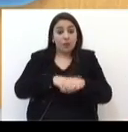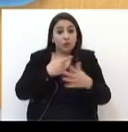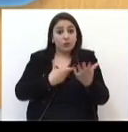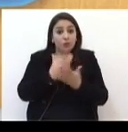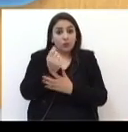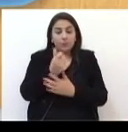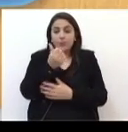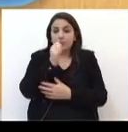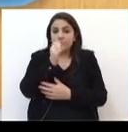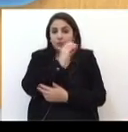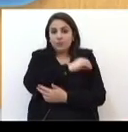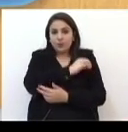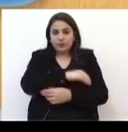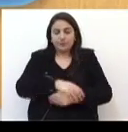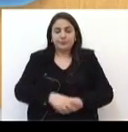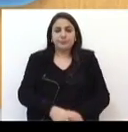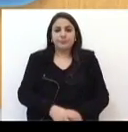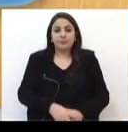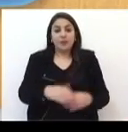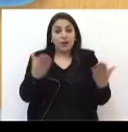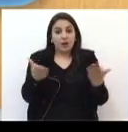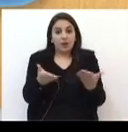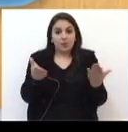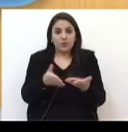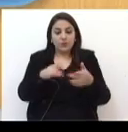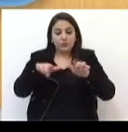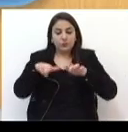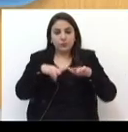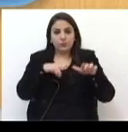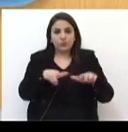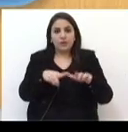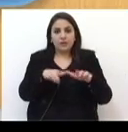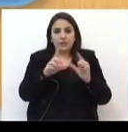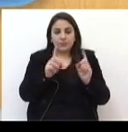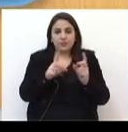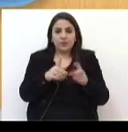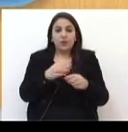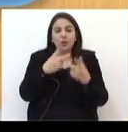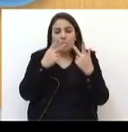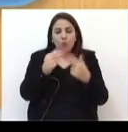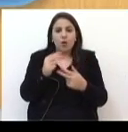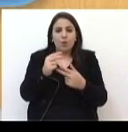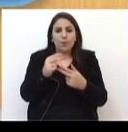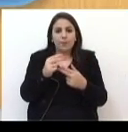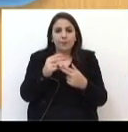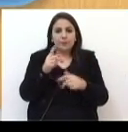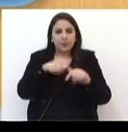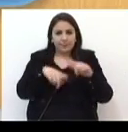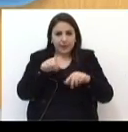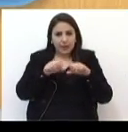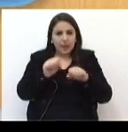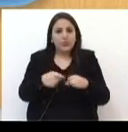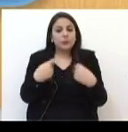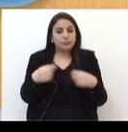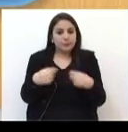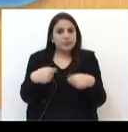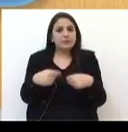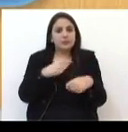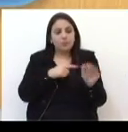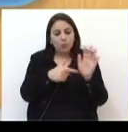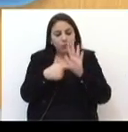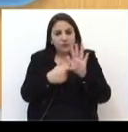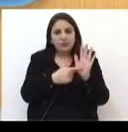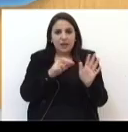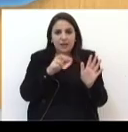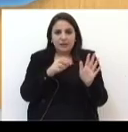da compra de bebidas alcoólicas. Agora, os estabelecimentos comerciais, como supermercados, exigem a